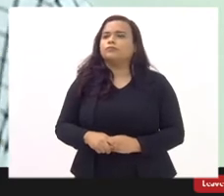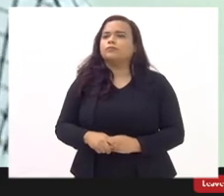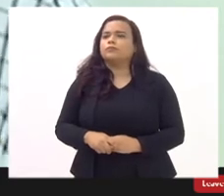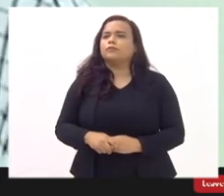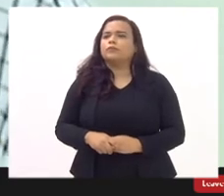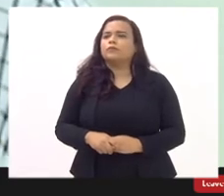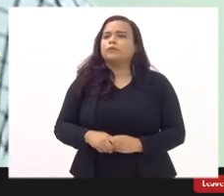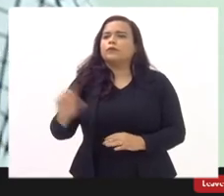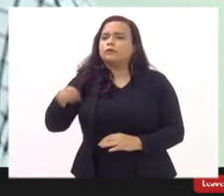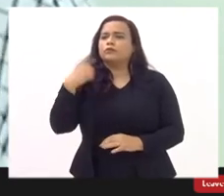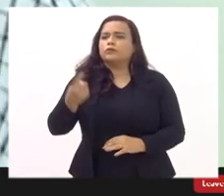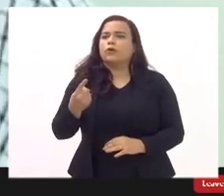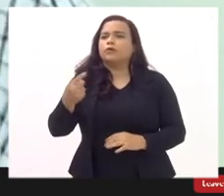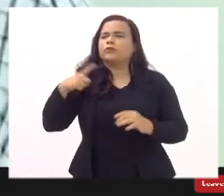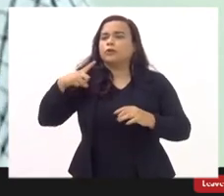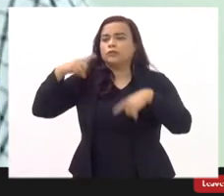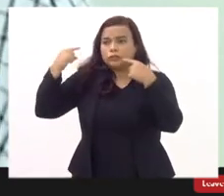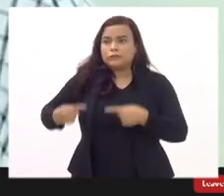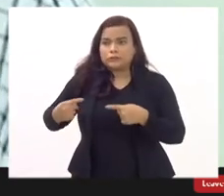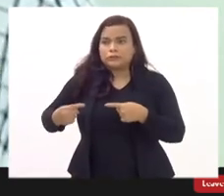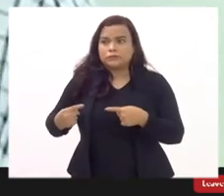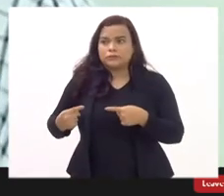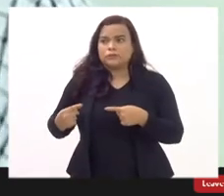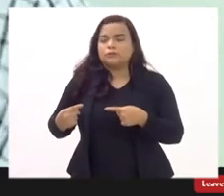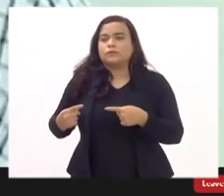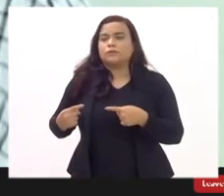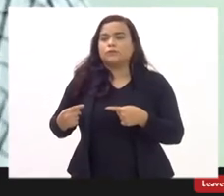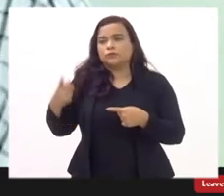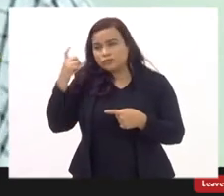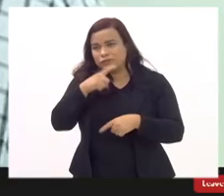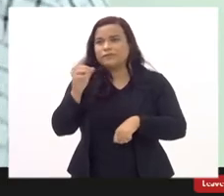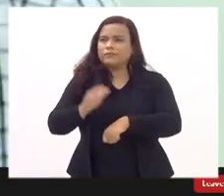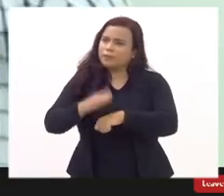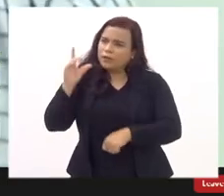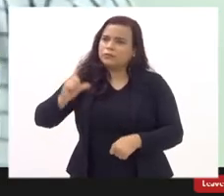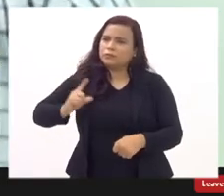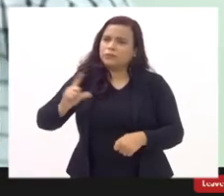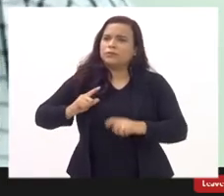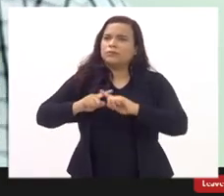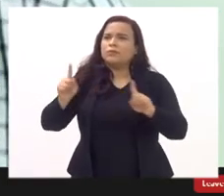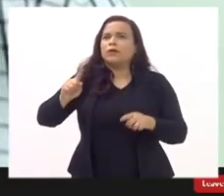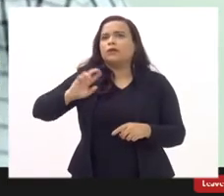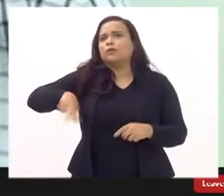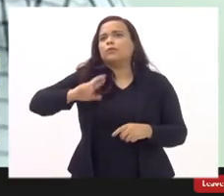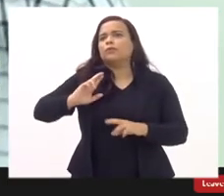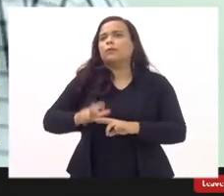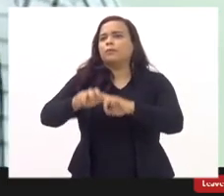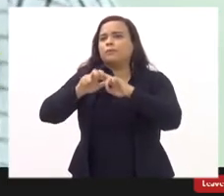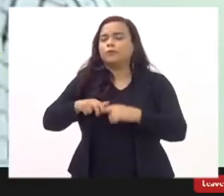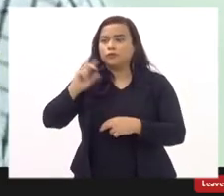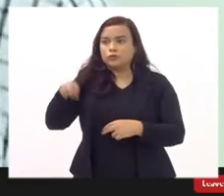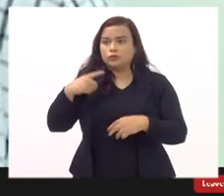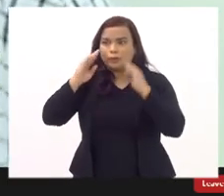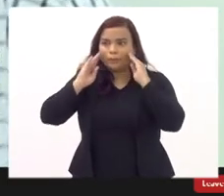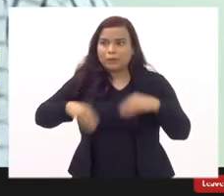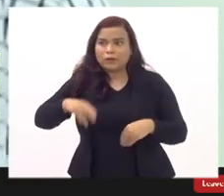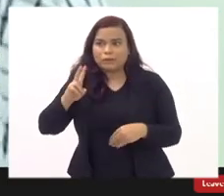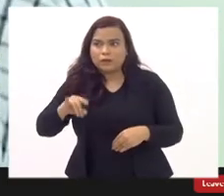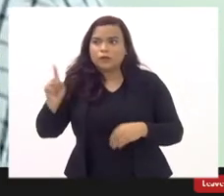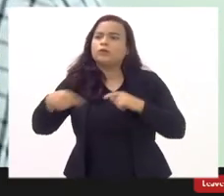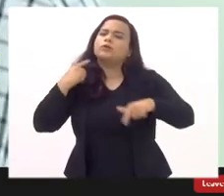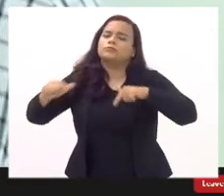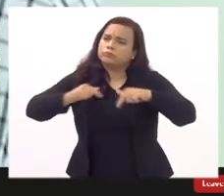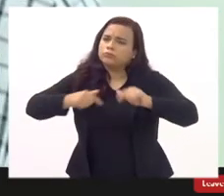nosso desafio ainda mais difícil. Né? Mas não é porque é difícil que nós vamos desistir dele. Vamos trabalhar